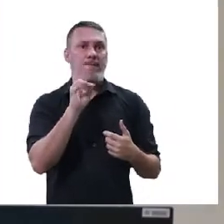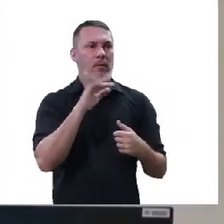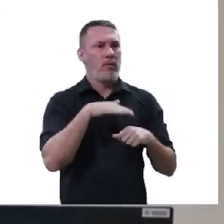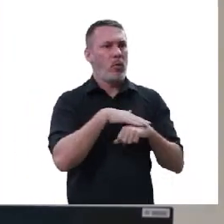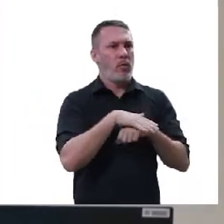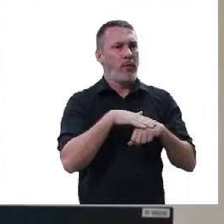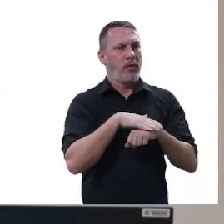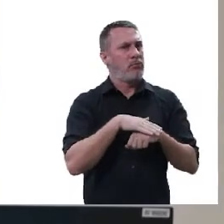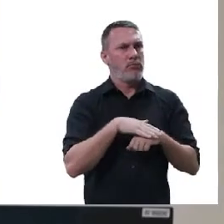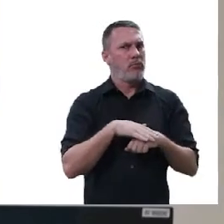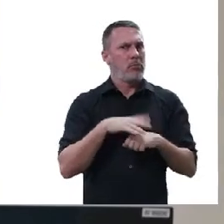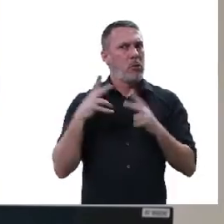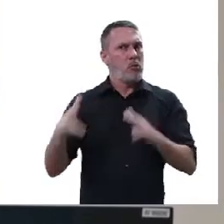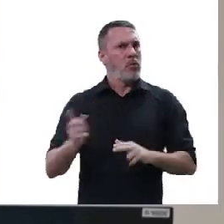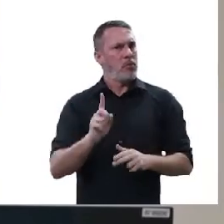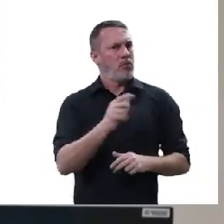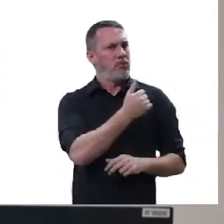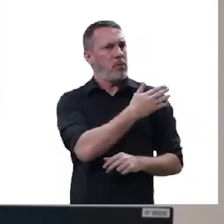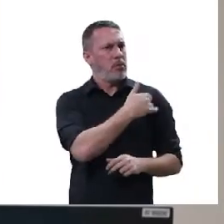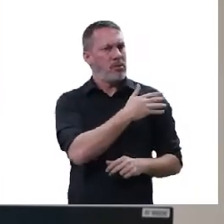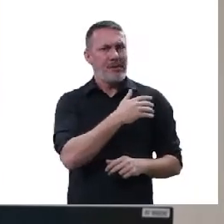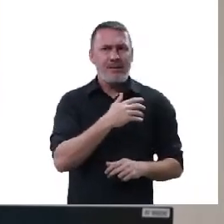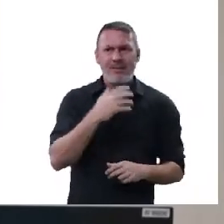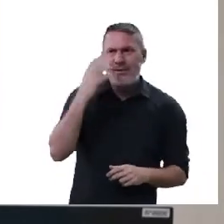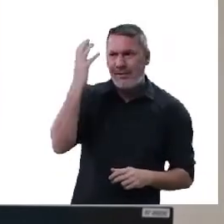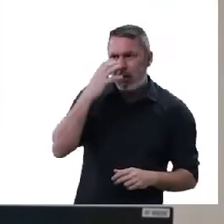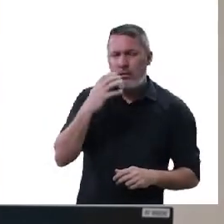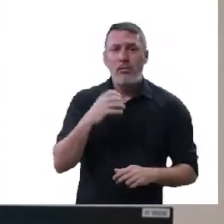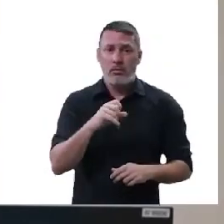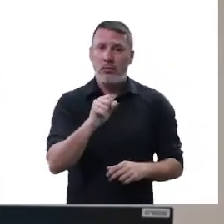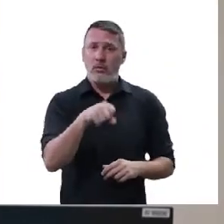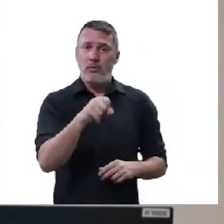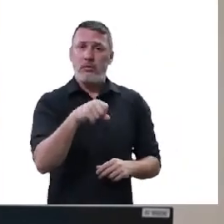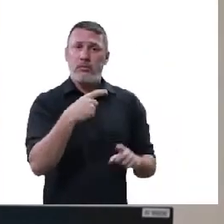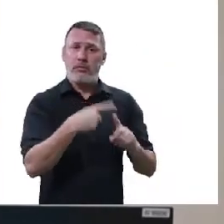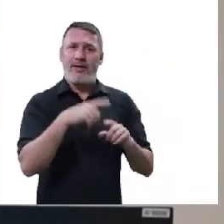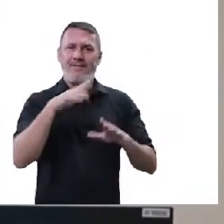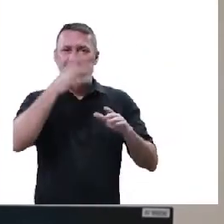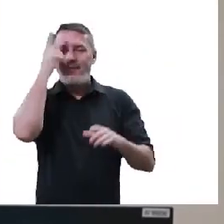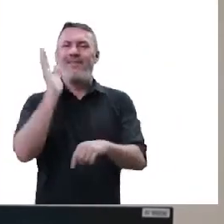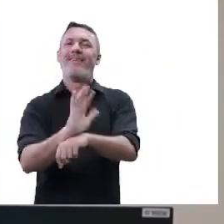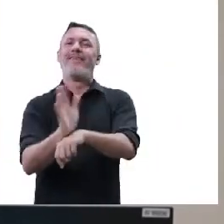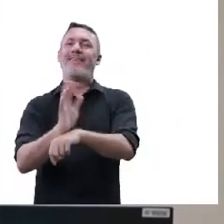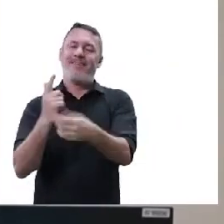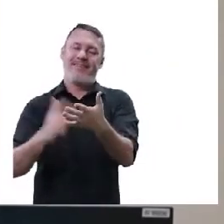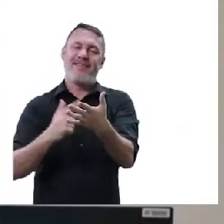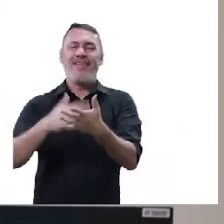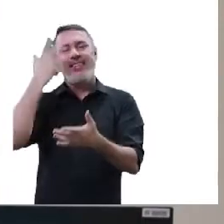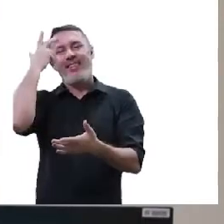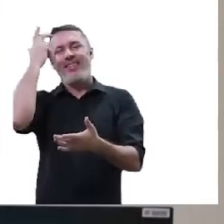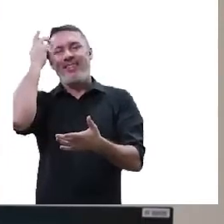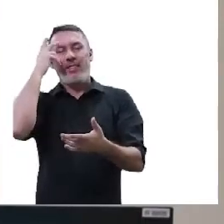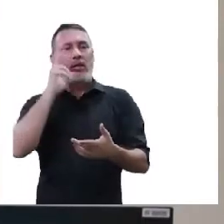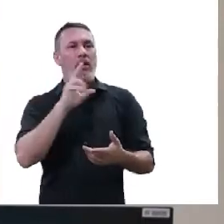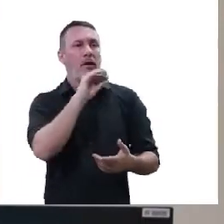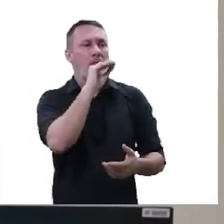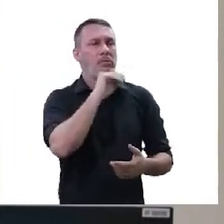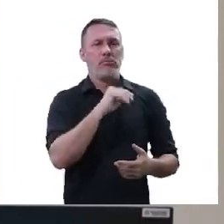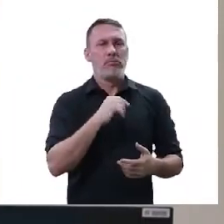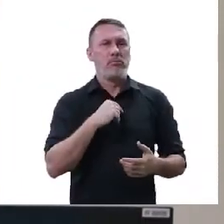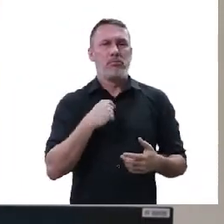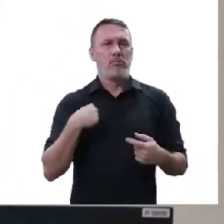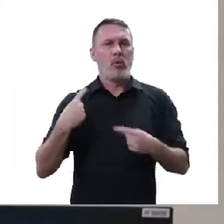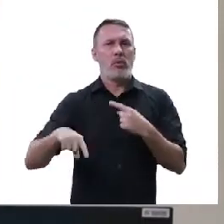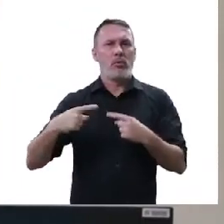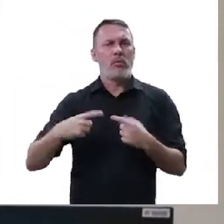acaba utilizando do preconceito. Sério, professor? Sim, porque senão nós não estaríamos trabalhando sobre esse tema. Se eu estou trabalhando com vocês do preconceito